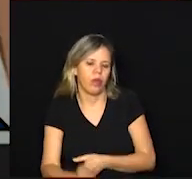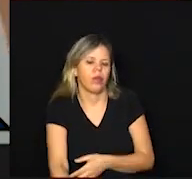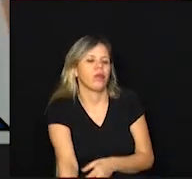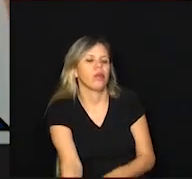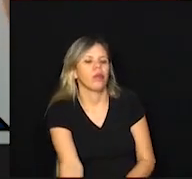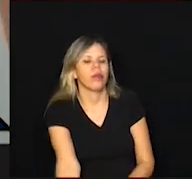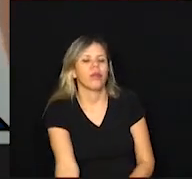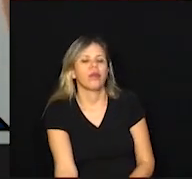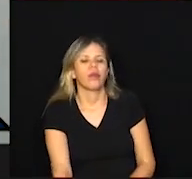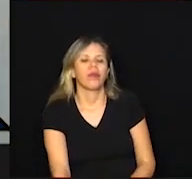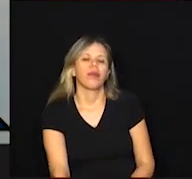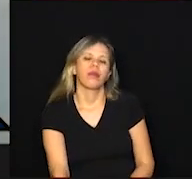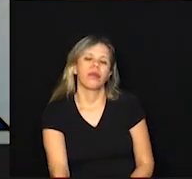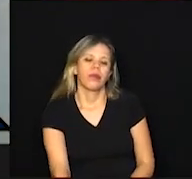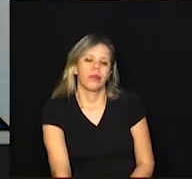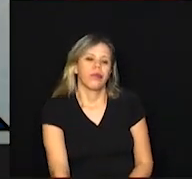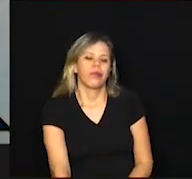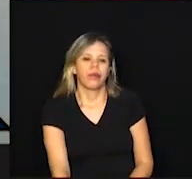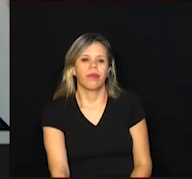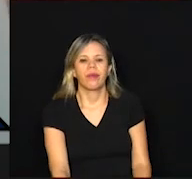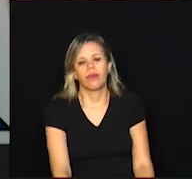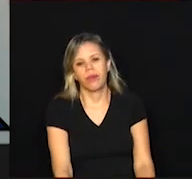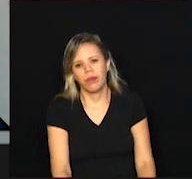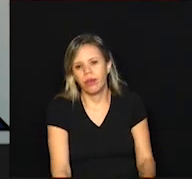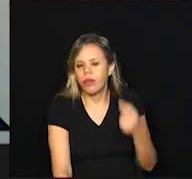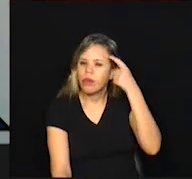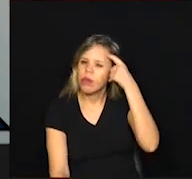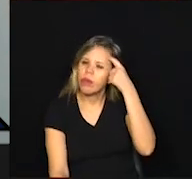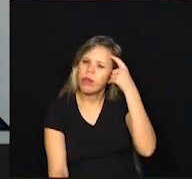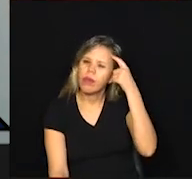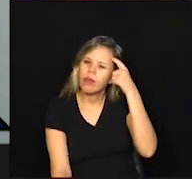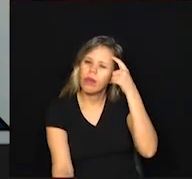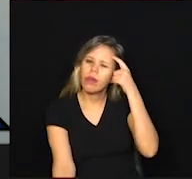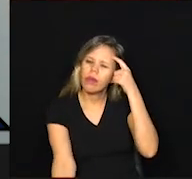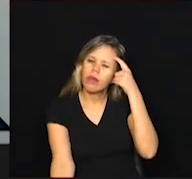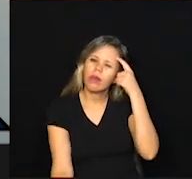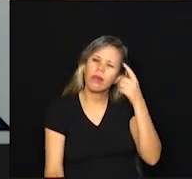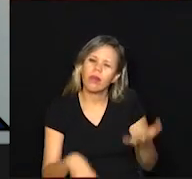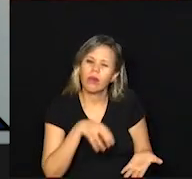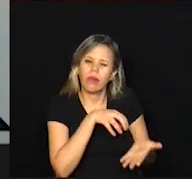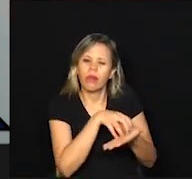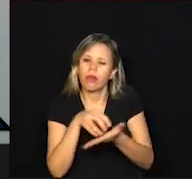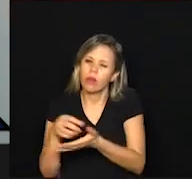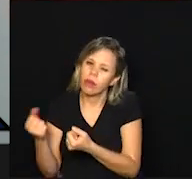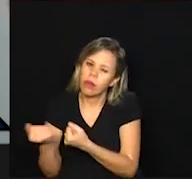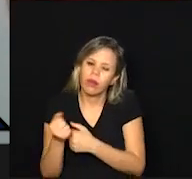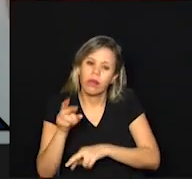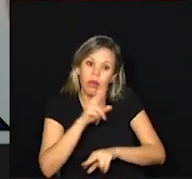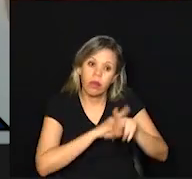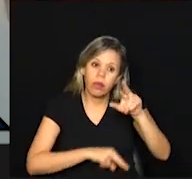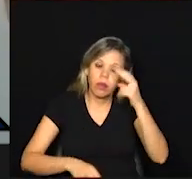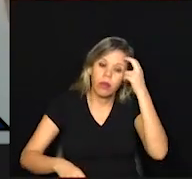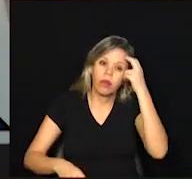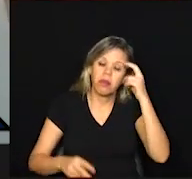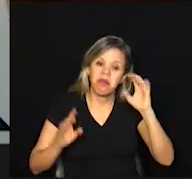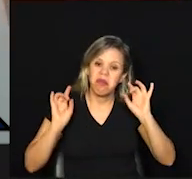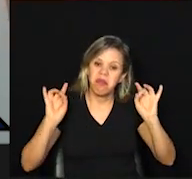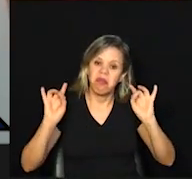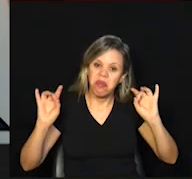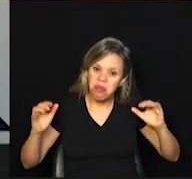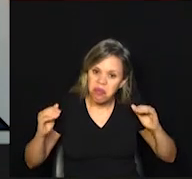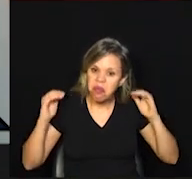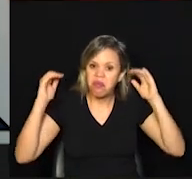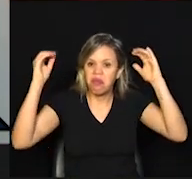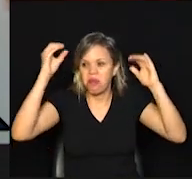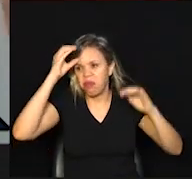então assim eu fico me pensando né com todos esses instrumentos com a diversidade cultural EA riqueza cultural